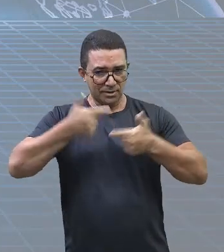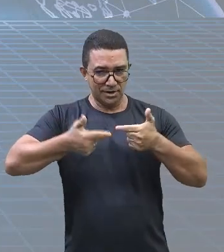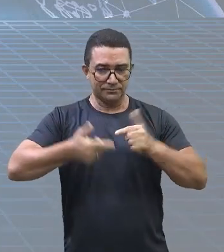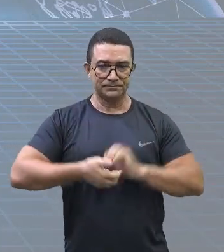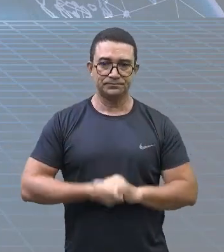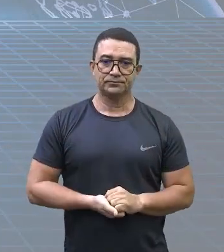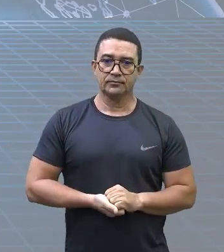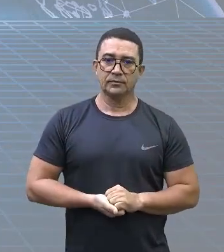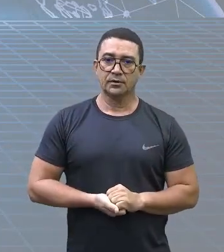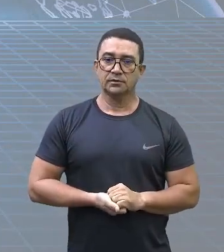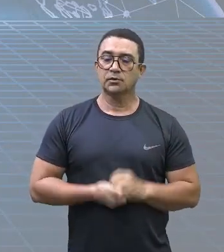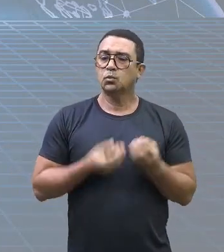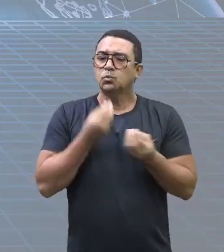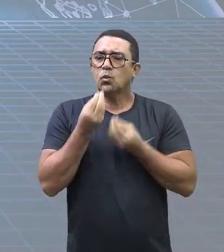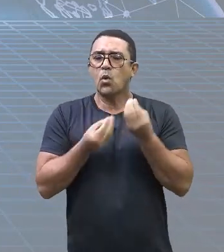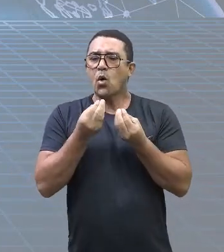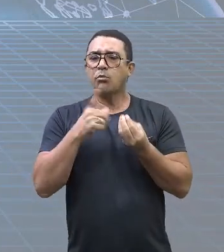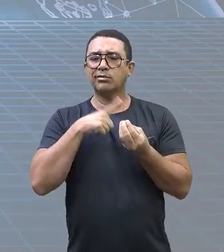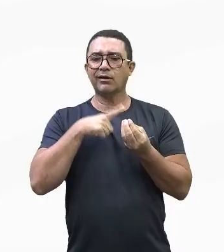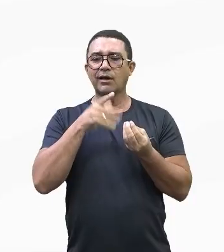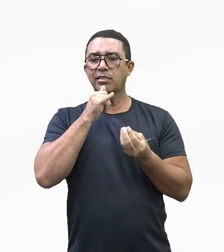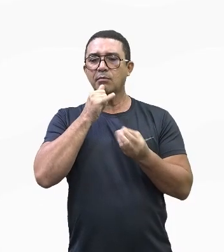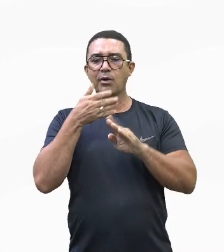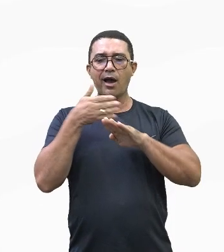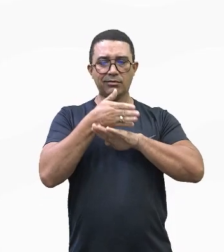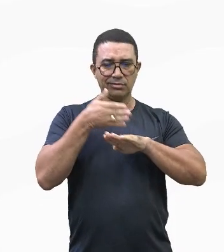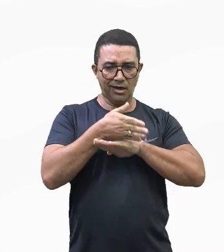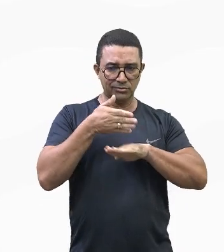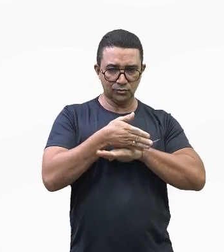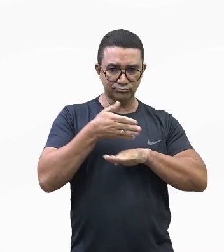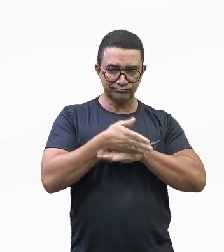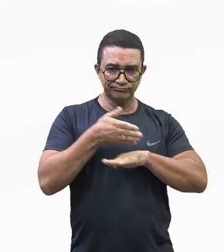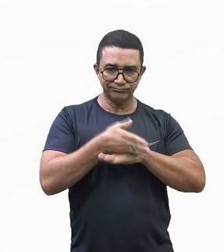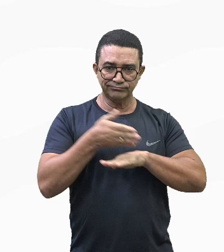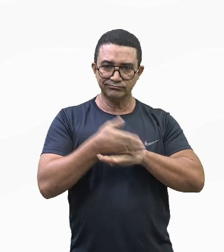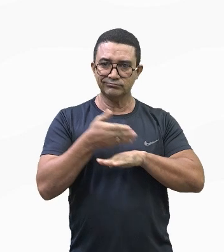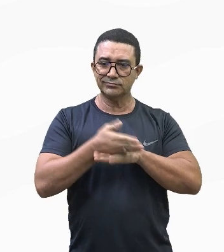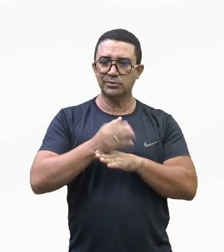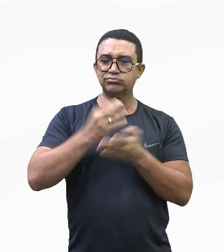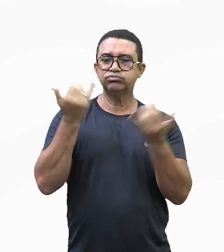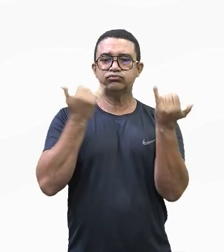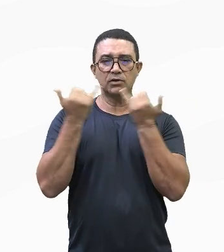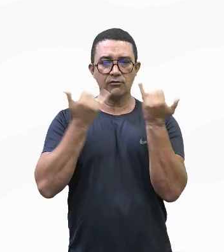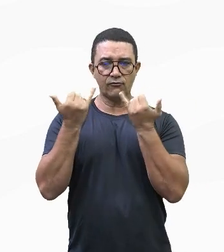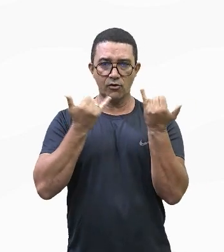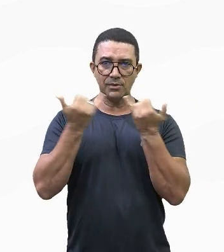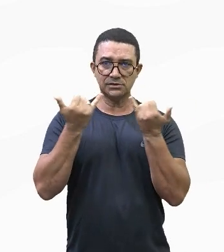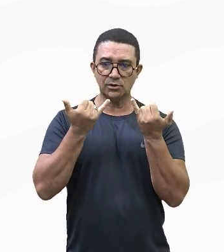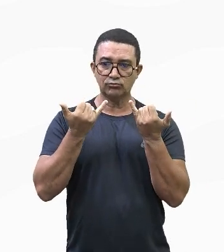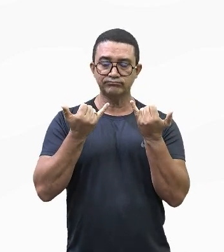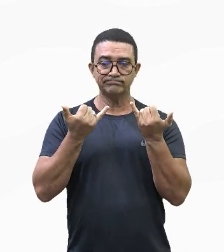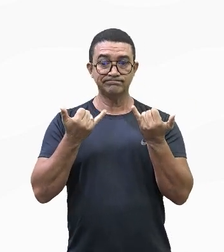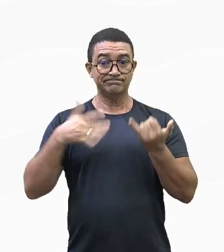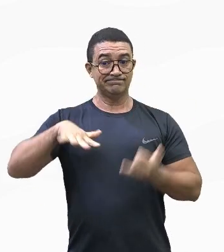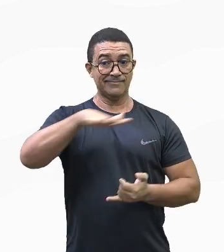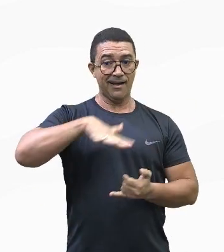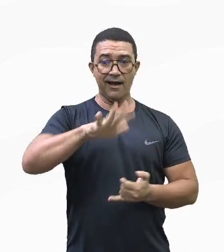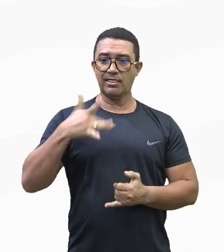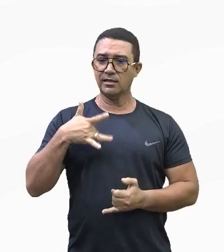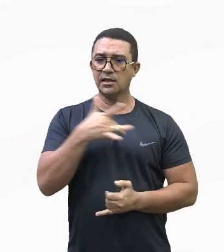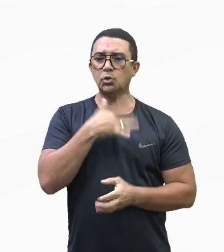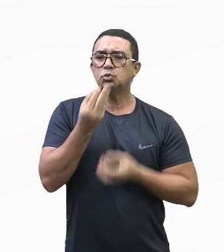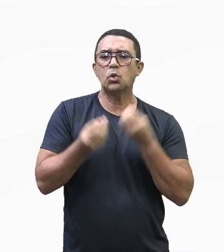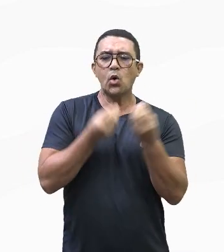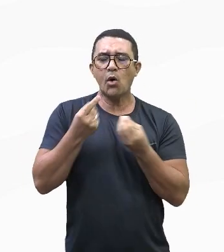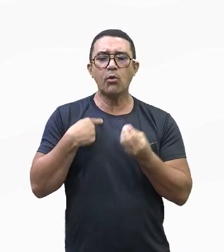Então, olha só. Como ter acesso, vamos lá então? Como ter acesso à informação de saúde de